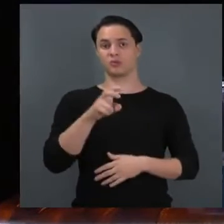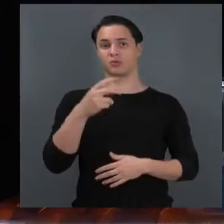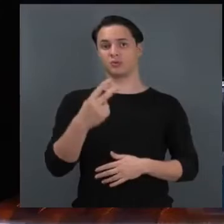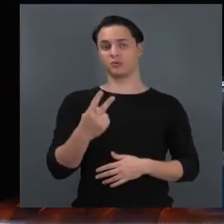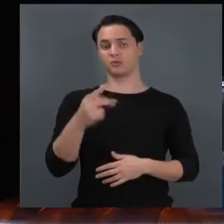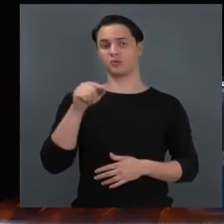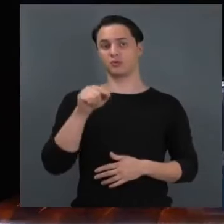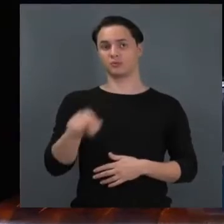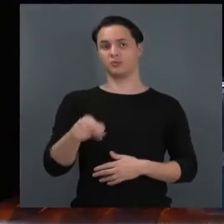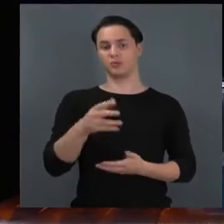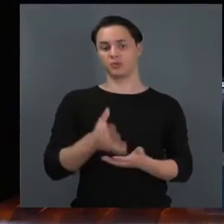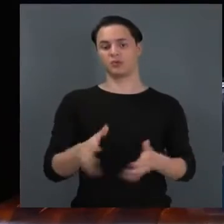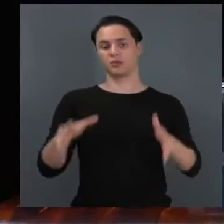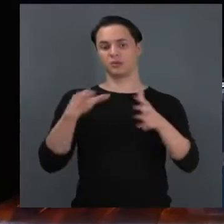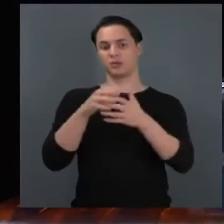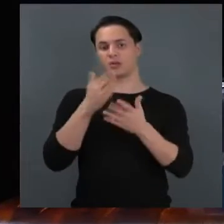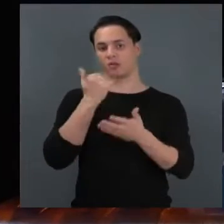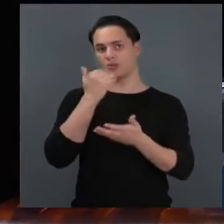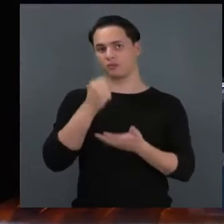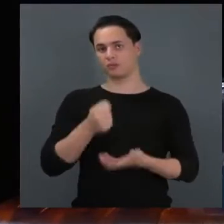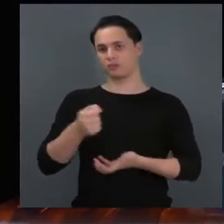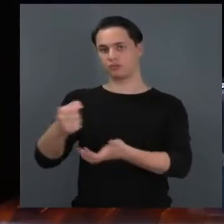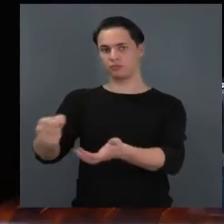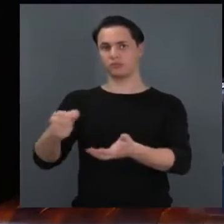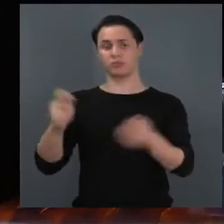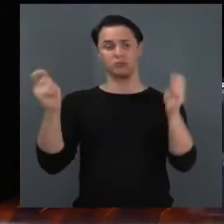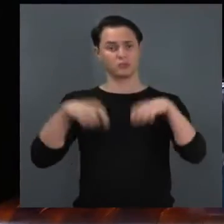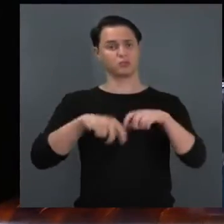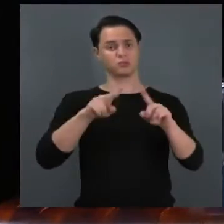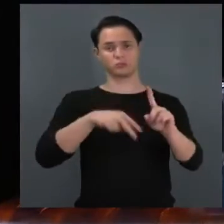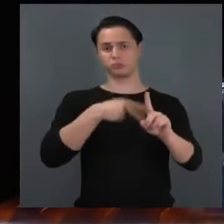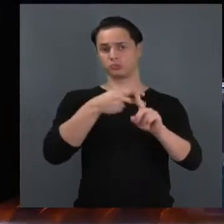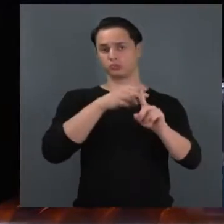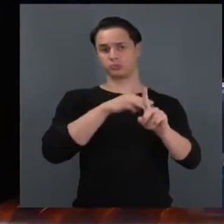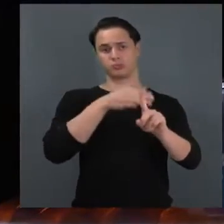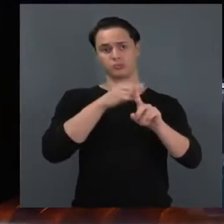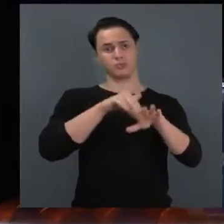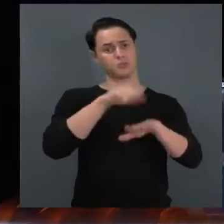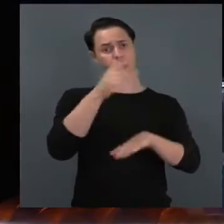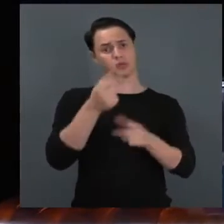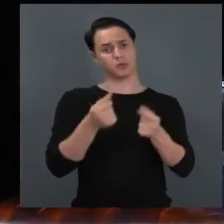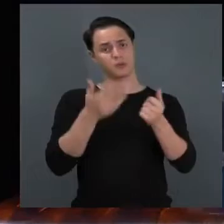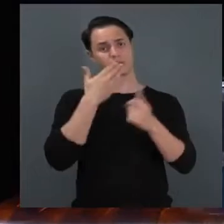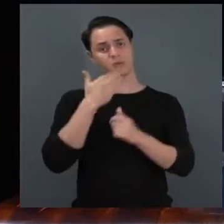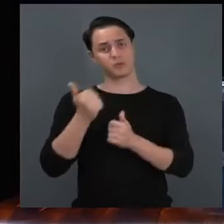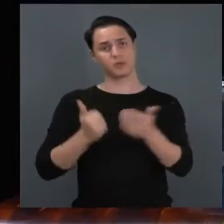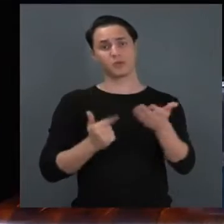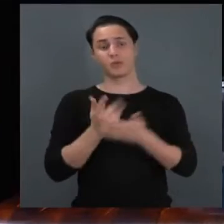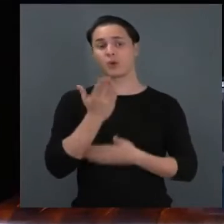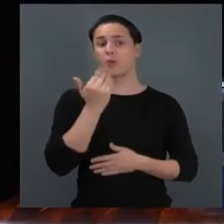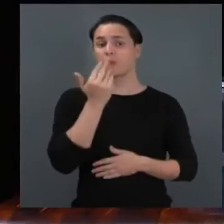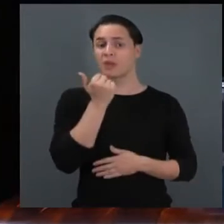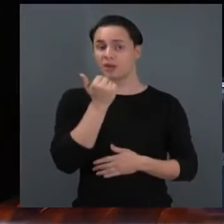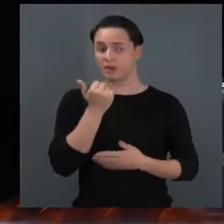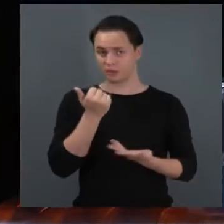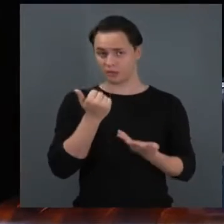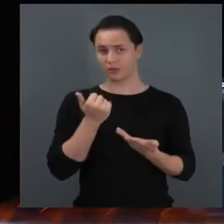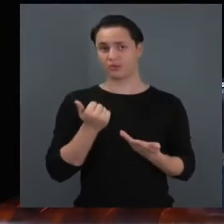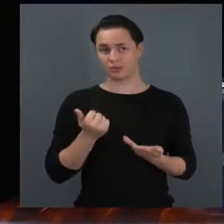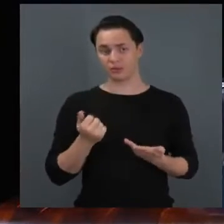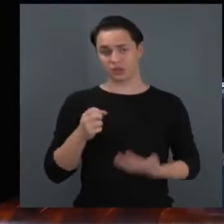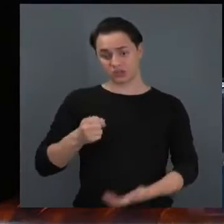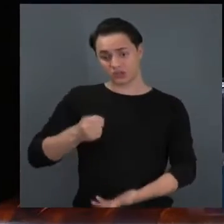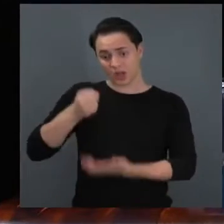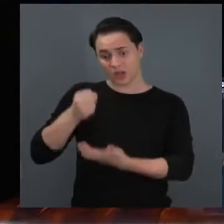básica. E aí, 8,4 milhões, mas pode ser 16 milhões, pode ser 20 milhões para comprar cesta básica mesmo. Porque se